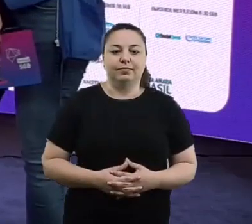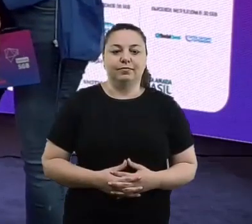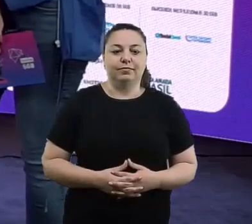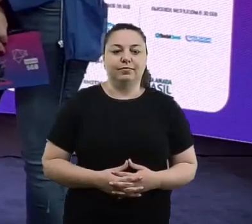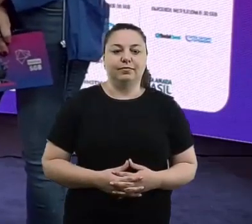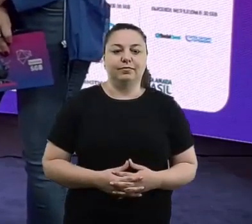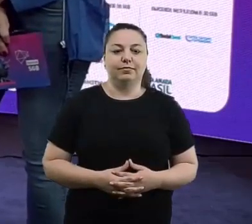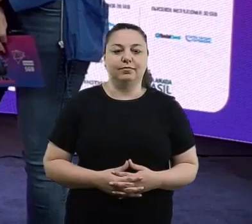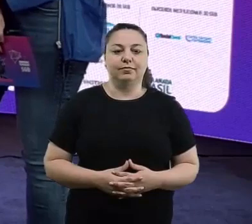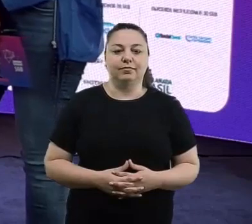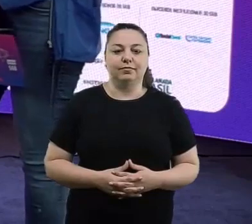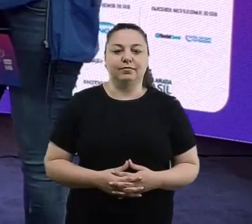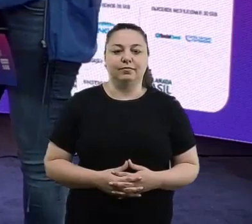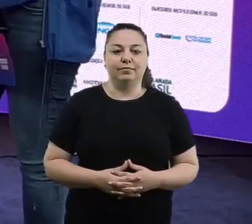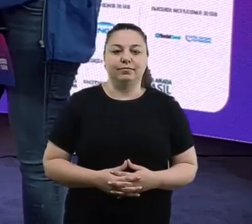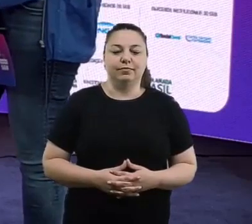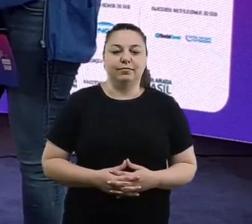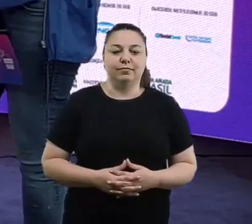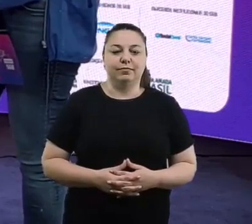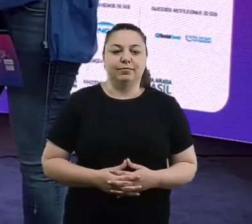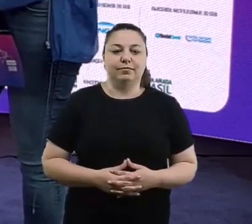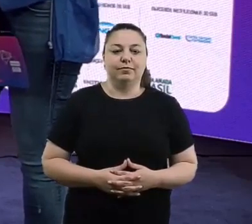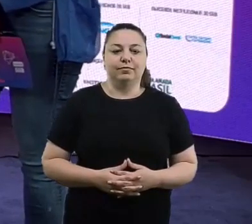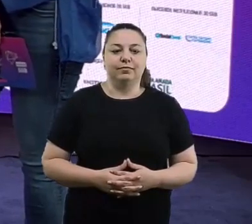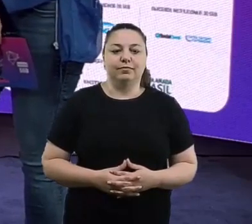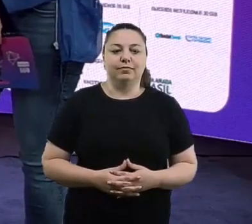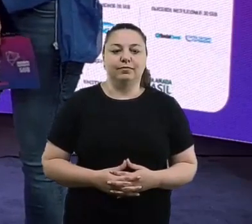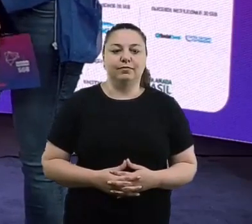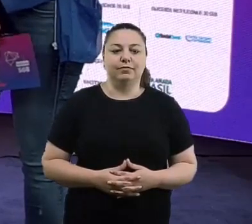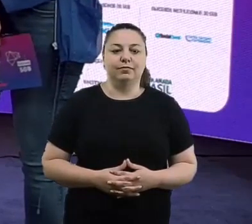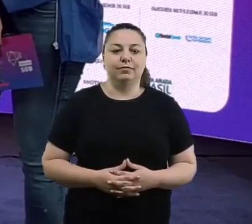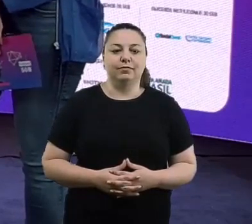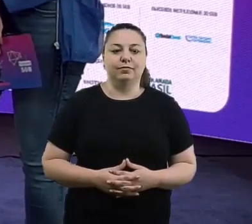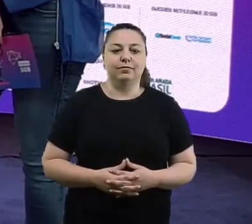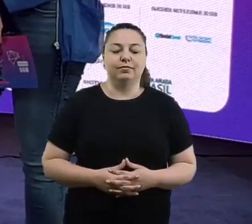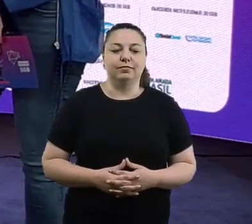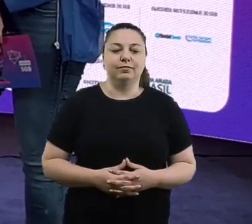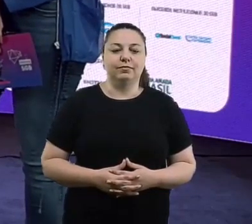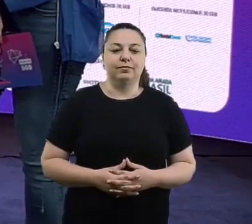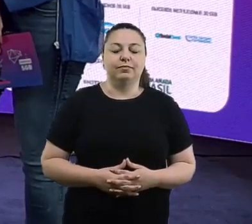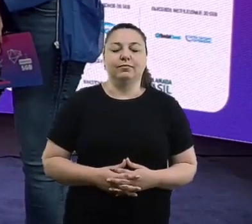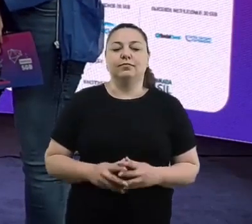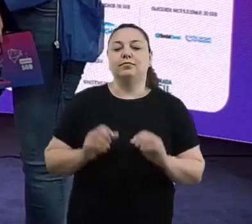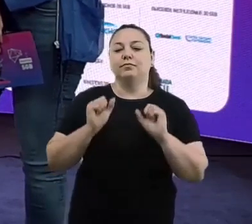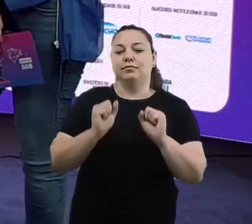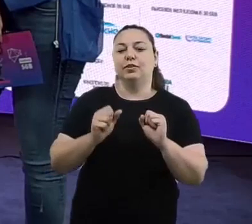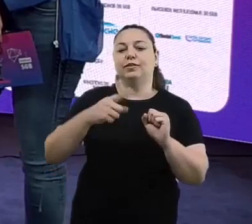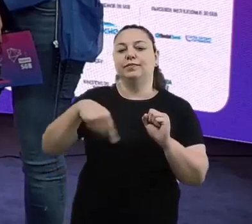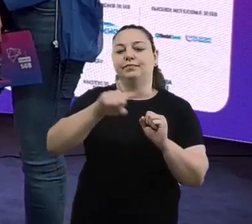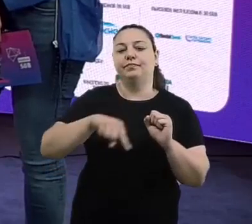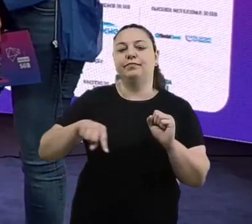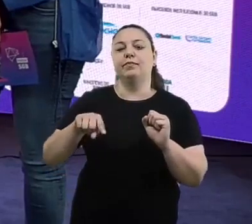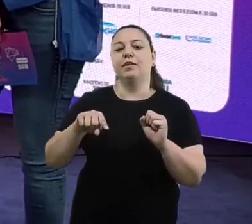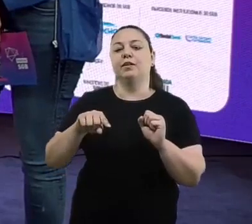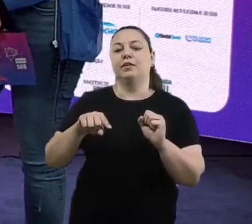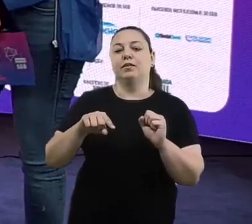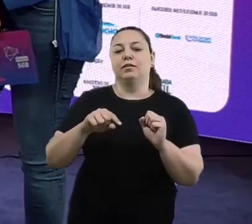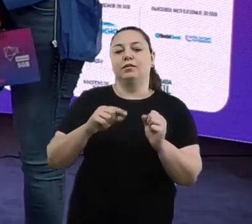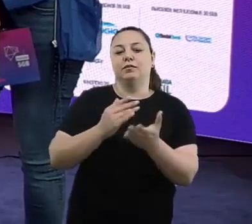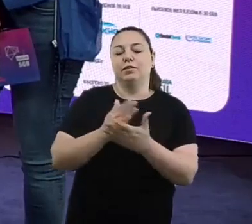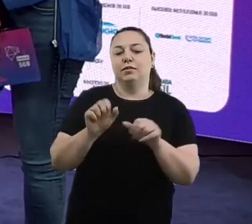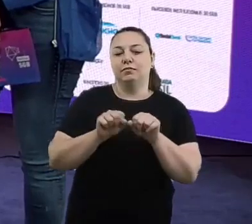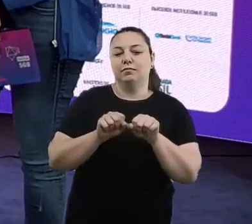Conseguimos. Certo. Pessoal, a gente está liberando então para conseguir compartilhar. Daqui a pouco a Maria deve conseguir compartilhar